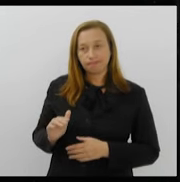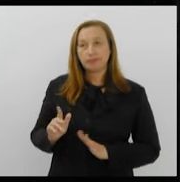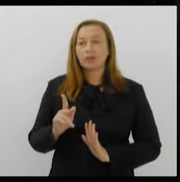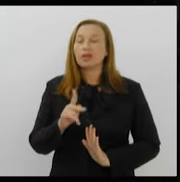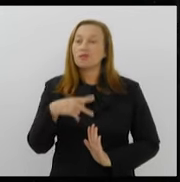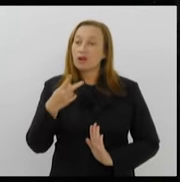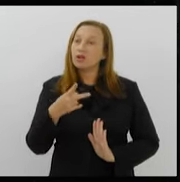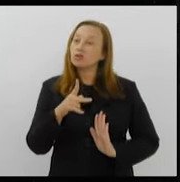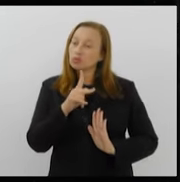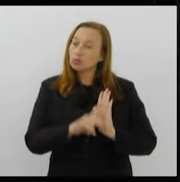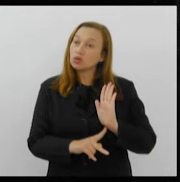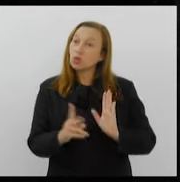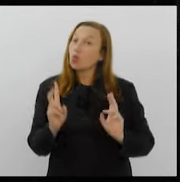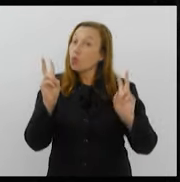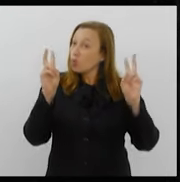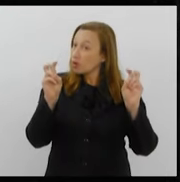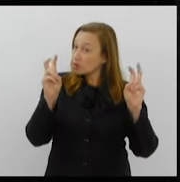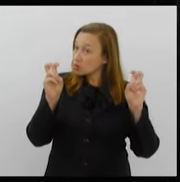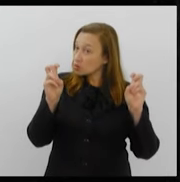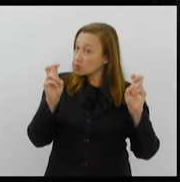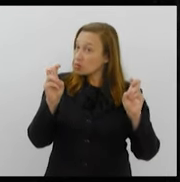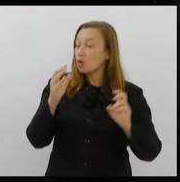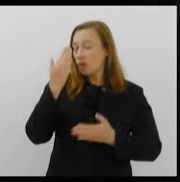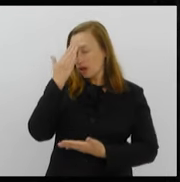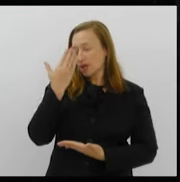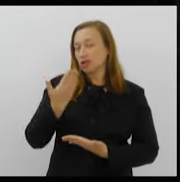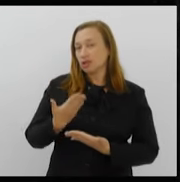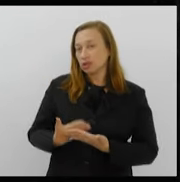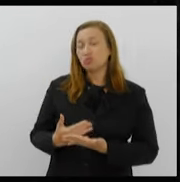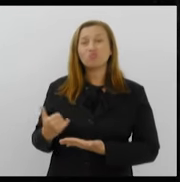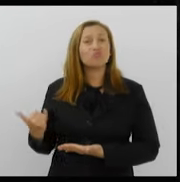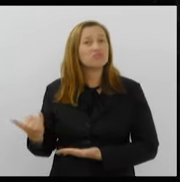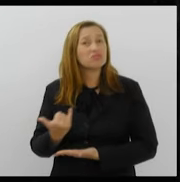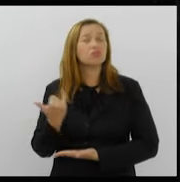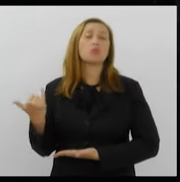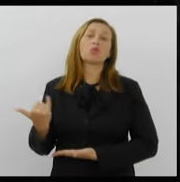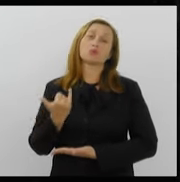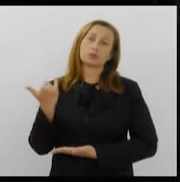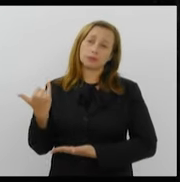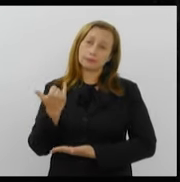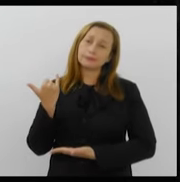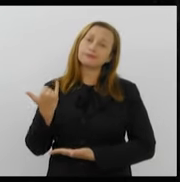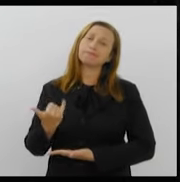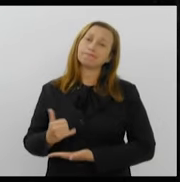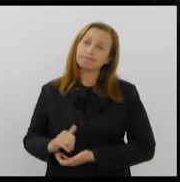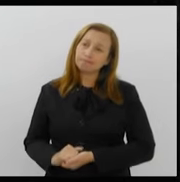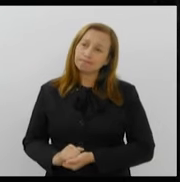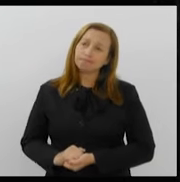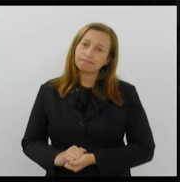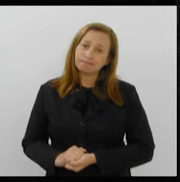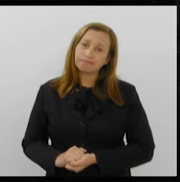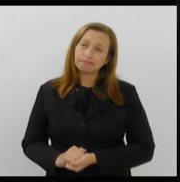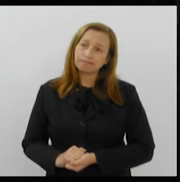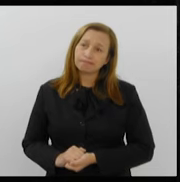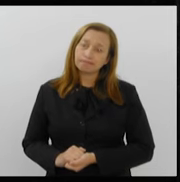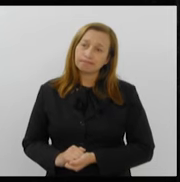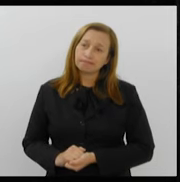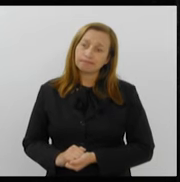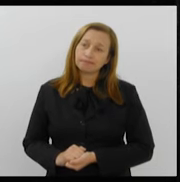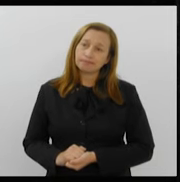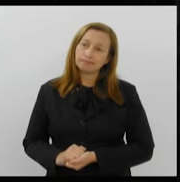projeto, cujo assunto eu acredito ser da maior relevância, porque,